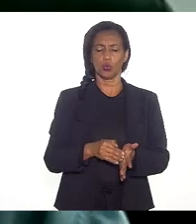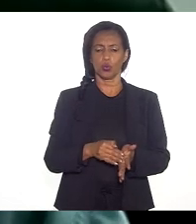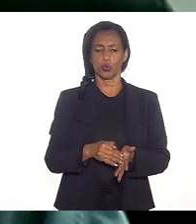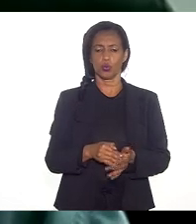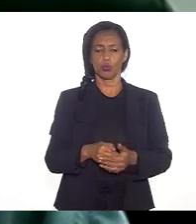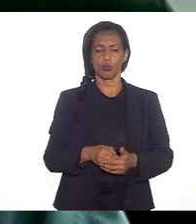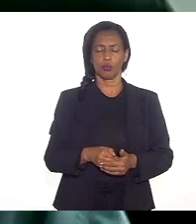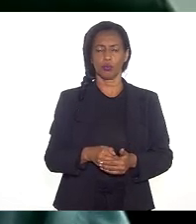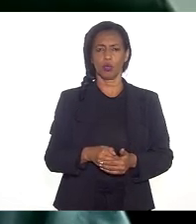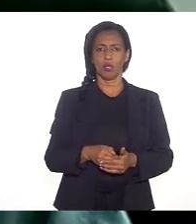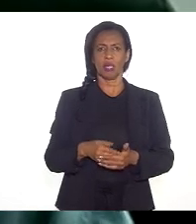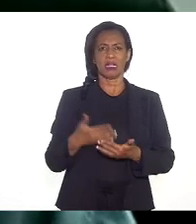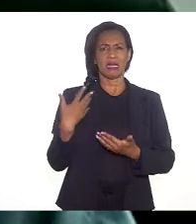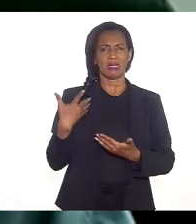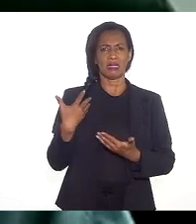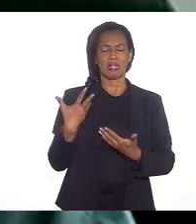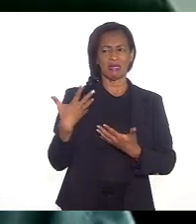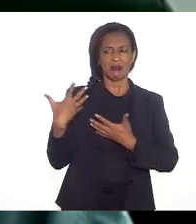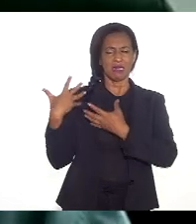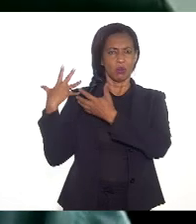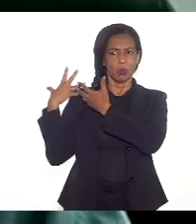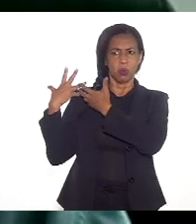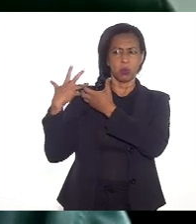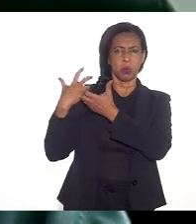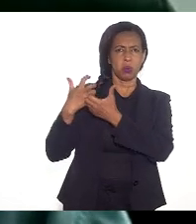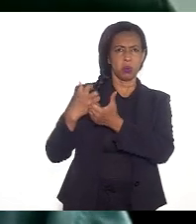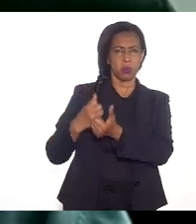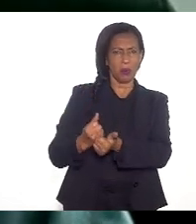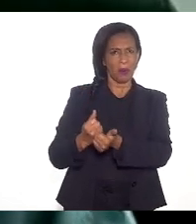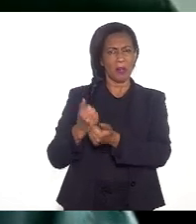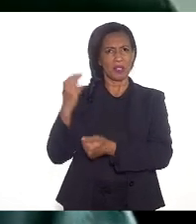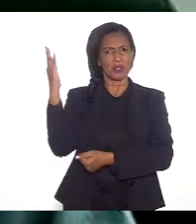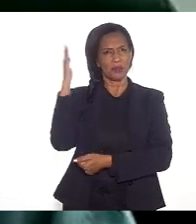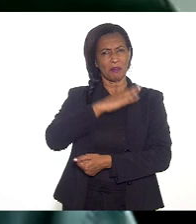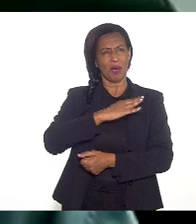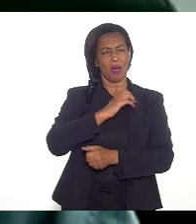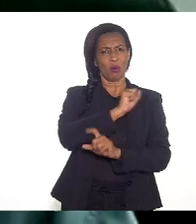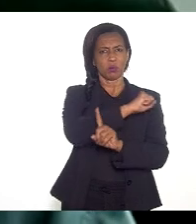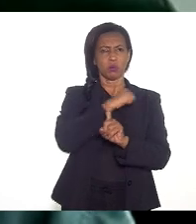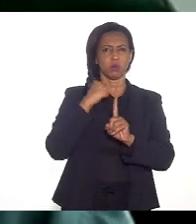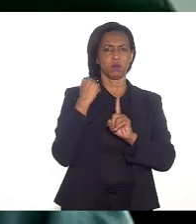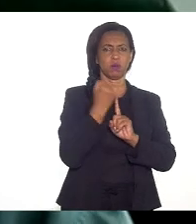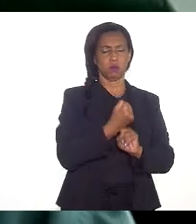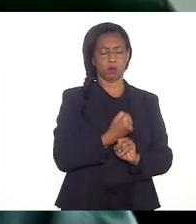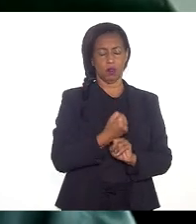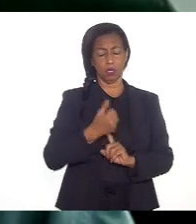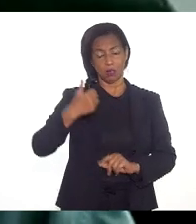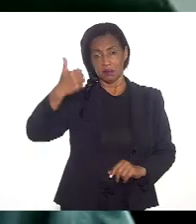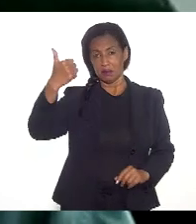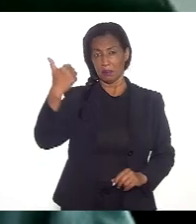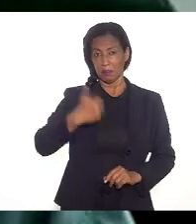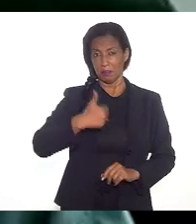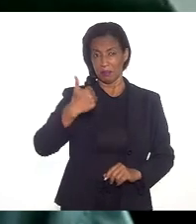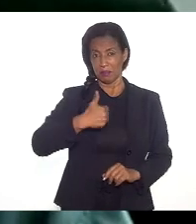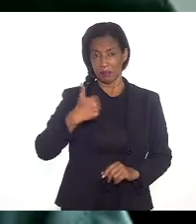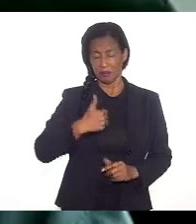isso carrega de malefício para a sociedade. Então, primeiro, o